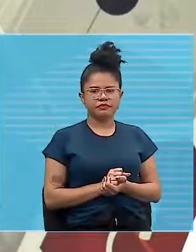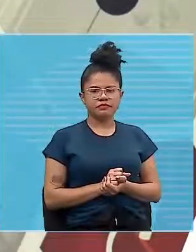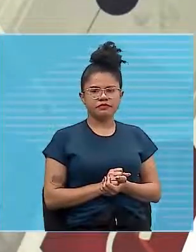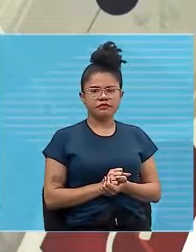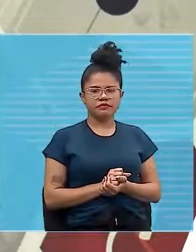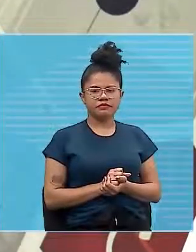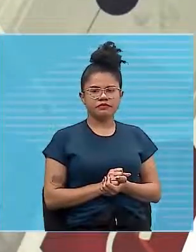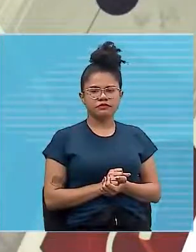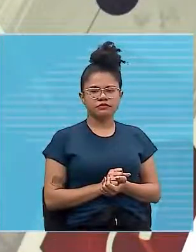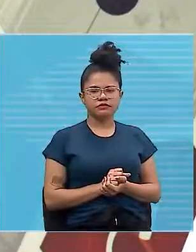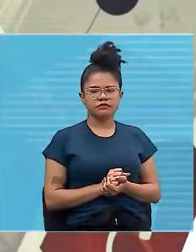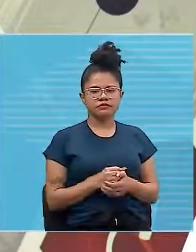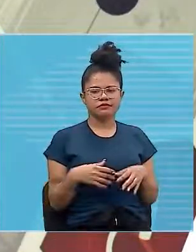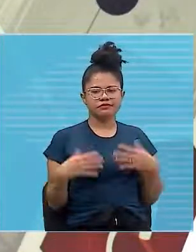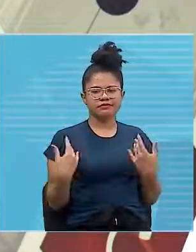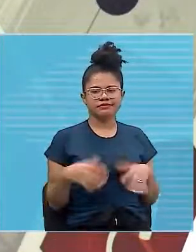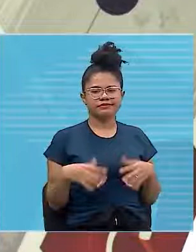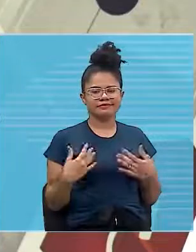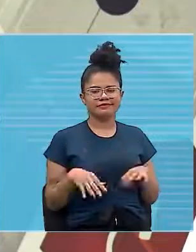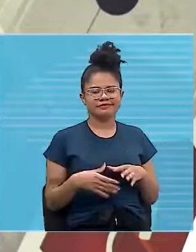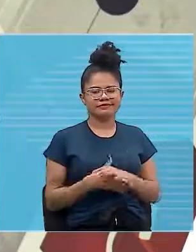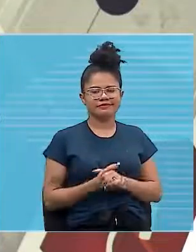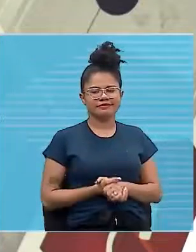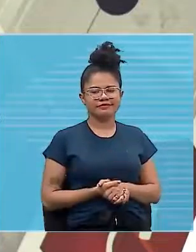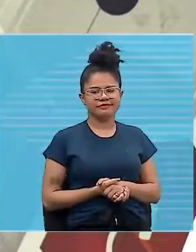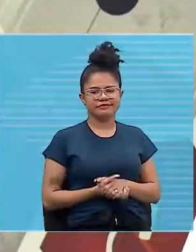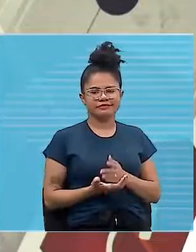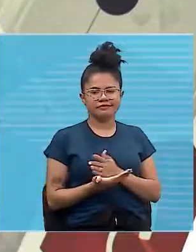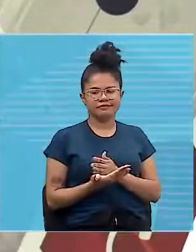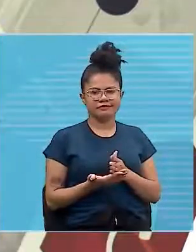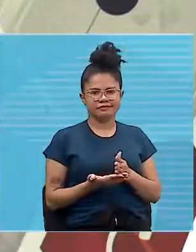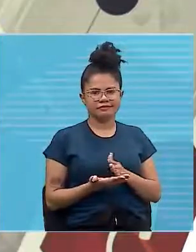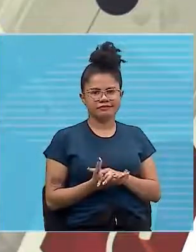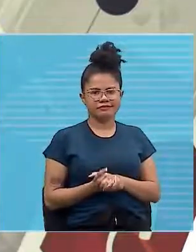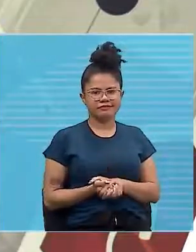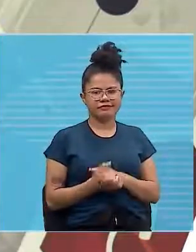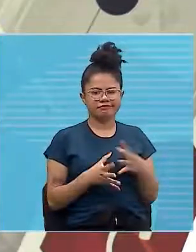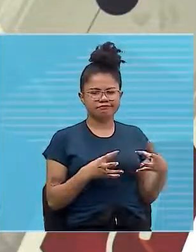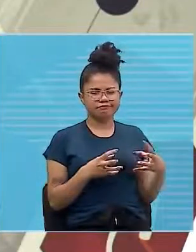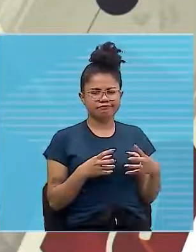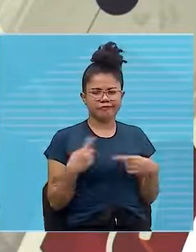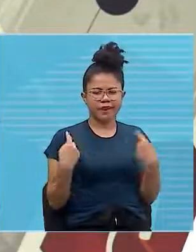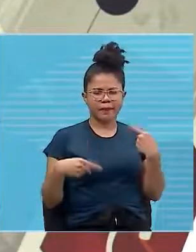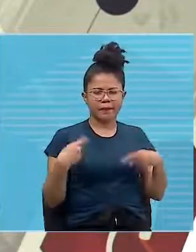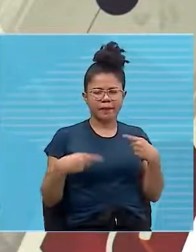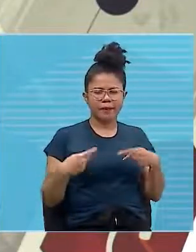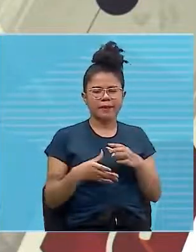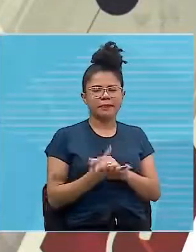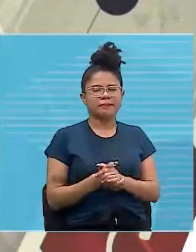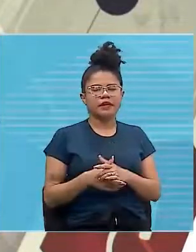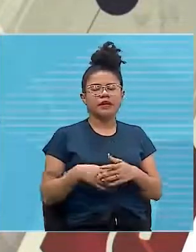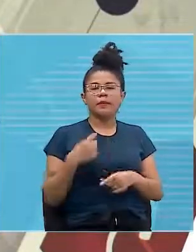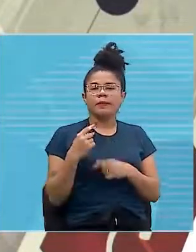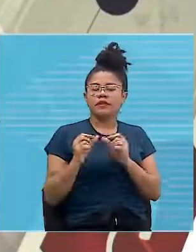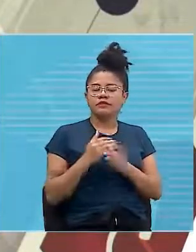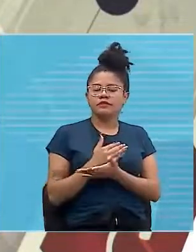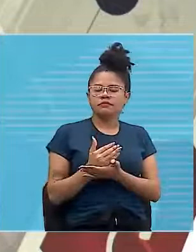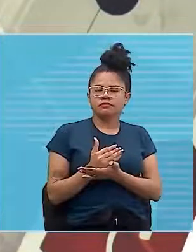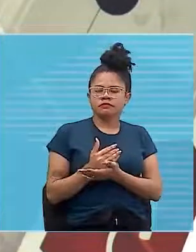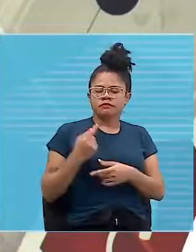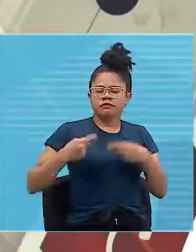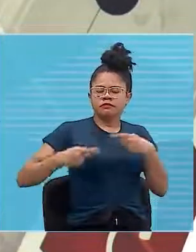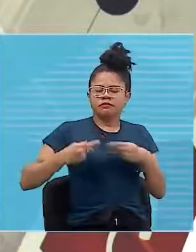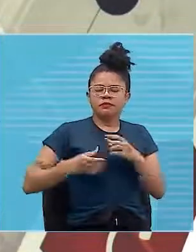tenho que não precisar a mente tem Começar a brigar olha no sábado pessoal a